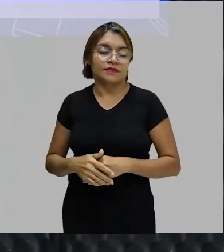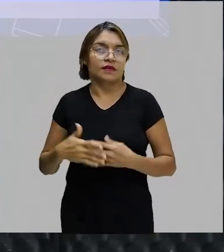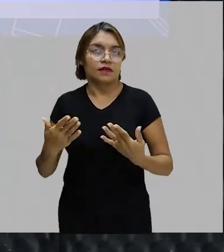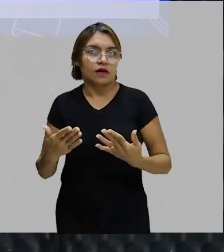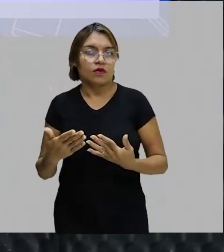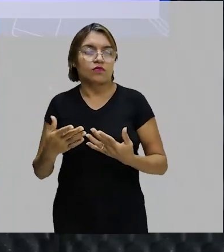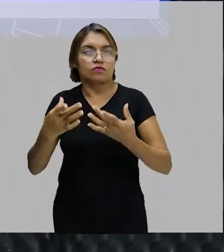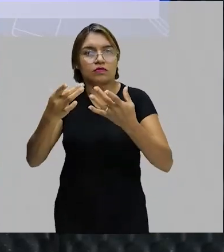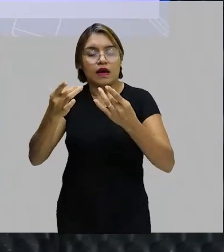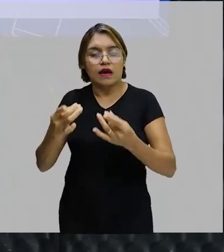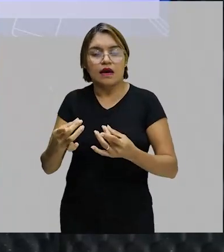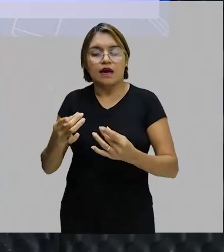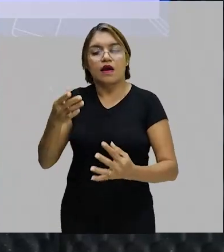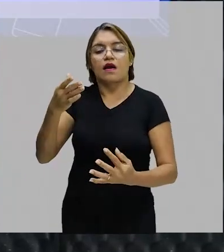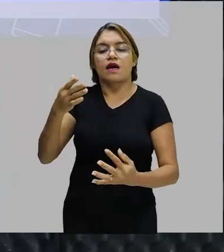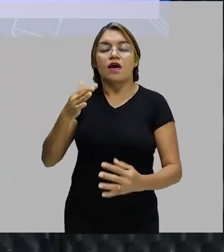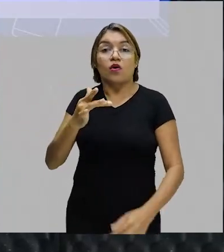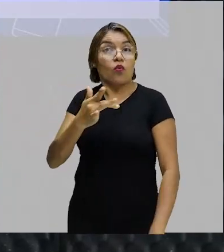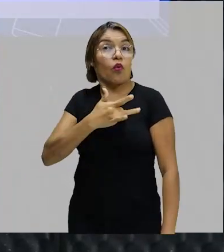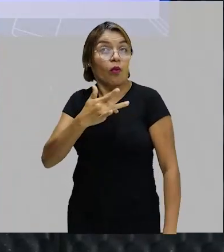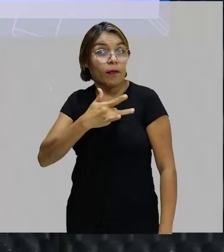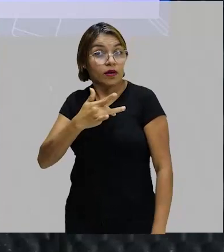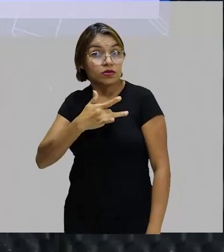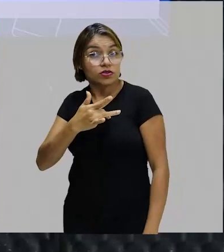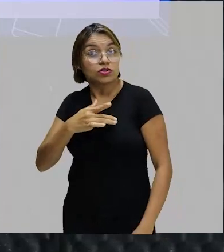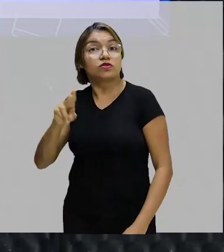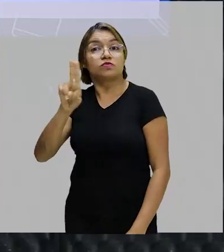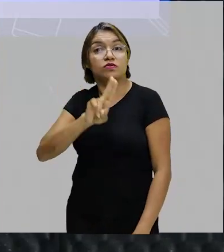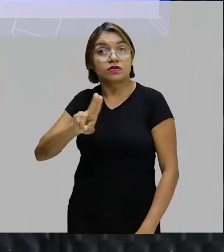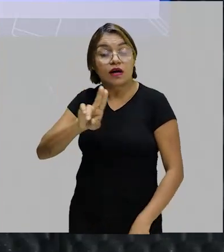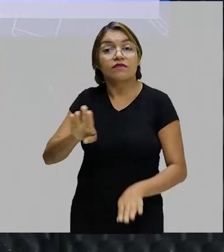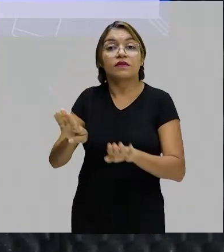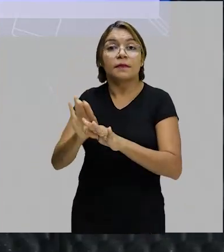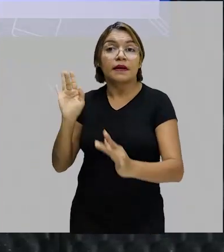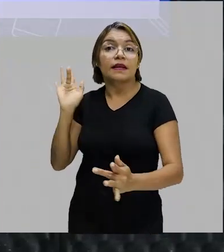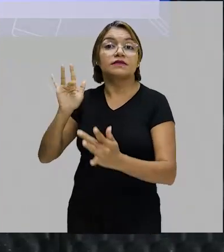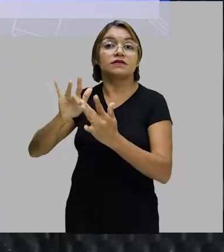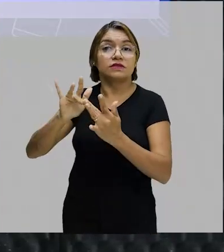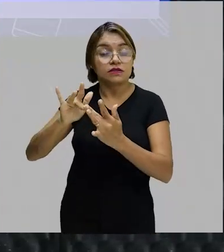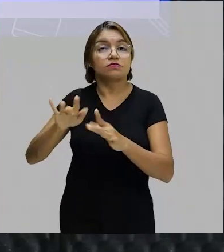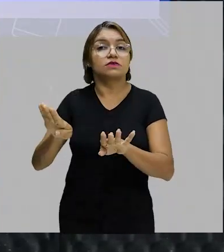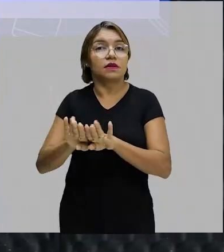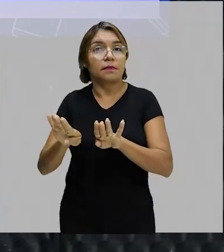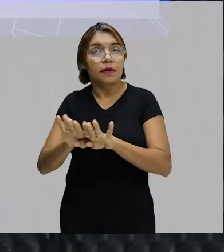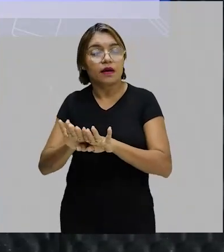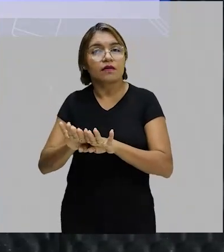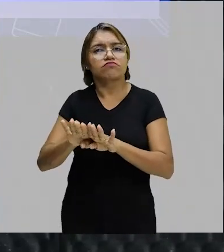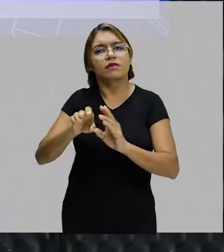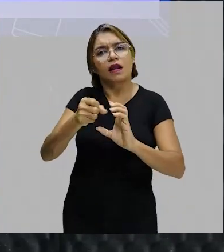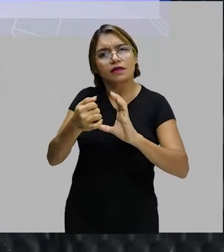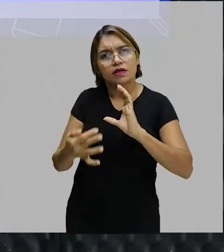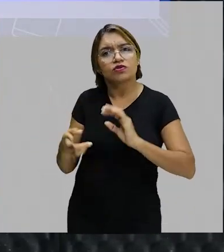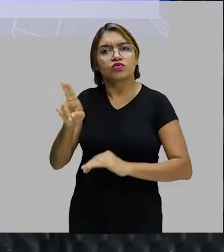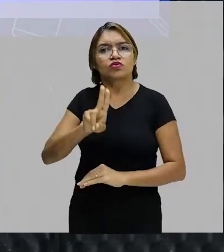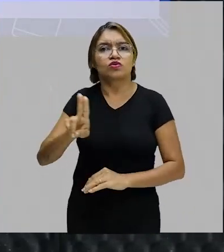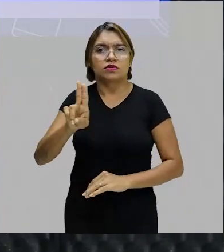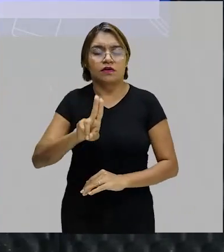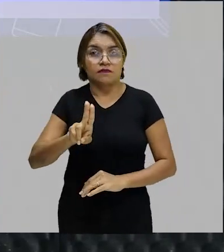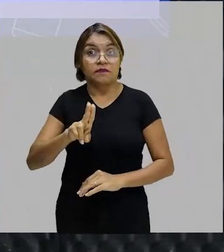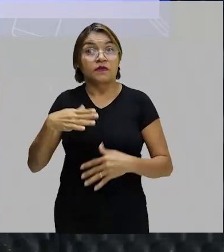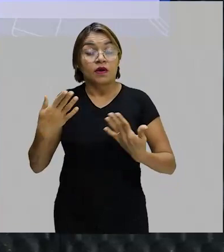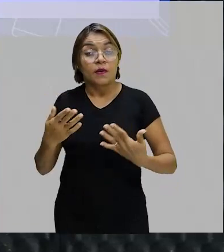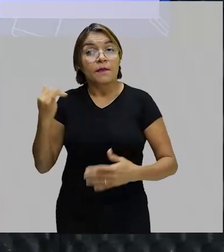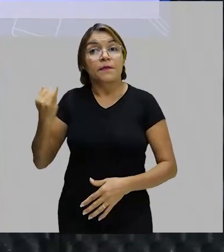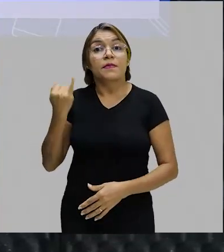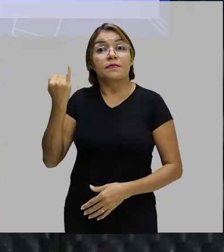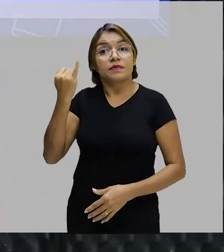do romantismo e traz traços também do classicismo, né? Então Bocage vai ser um dos principais representantes do arcadismo